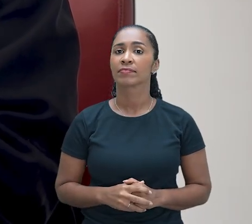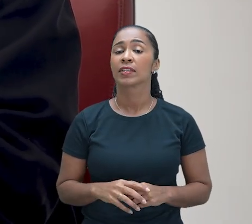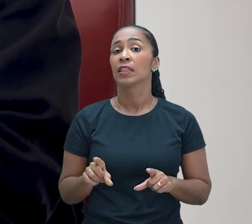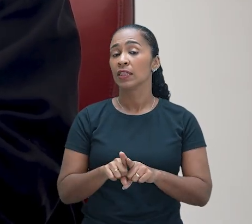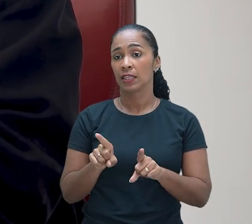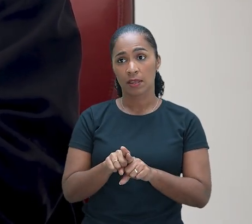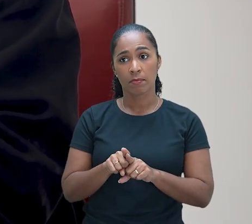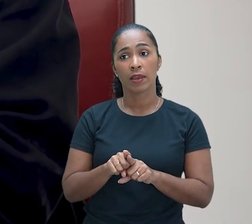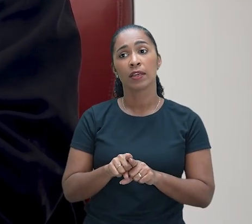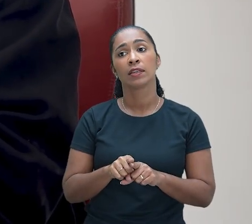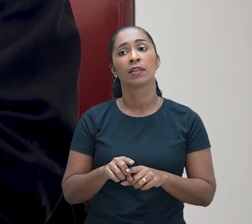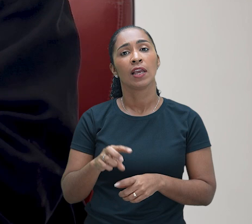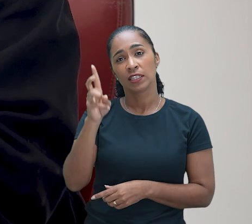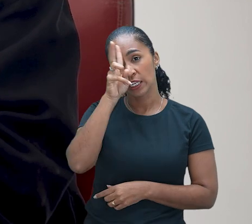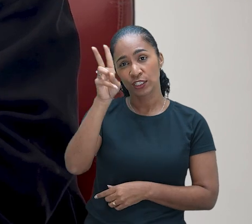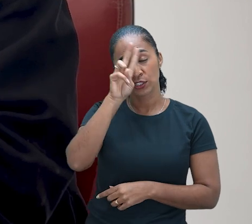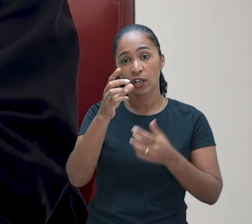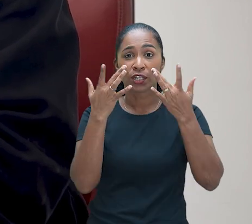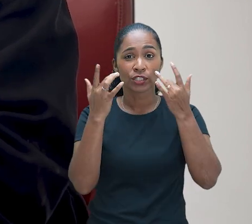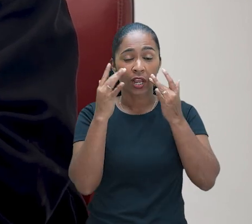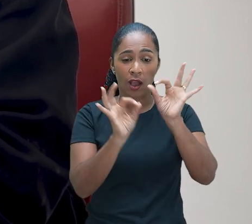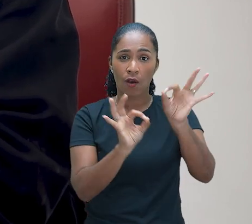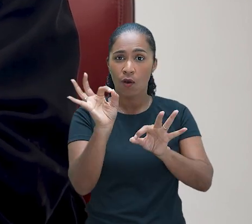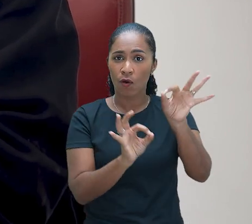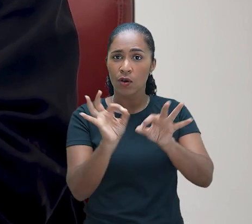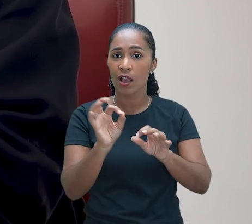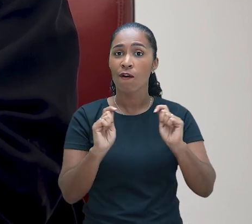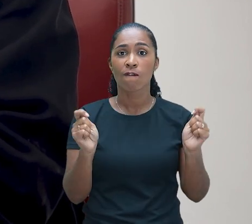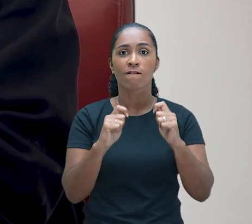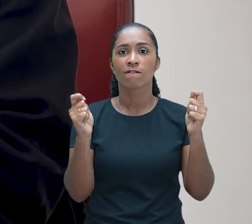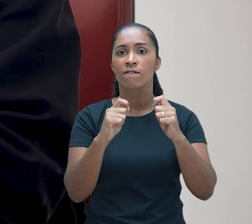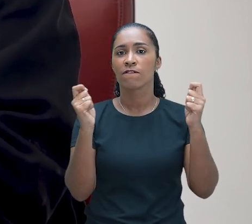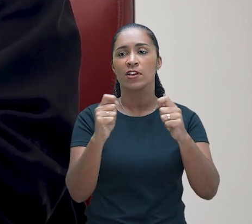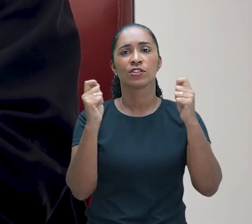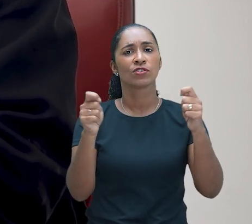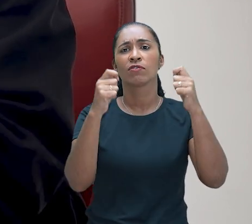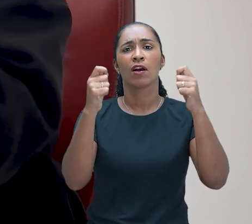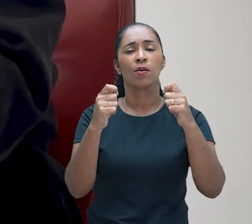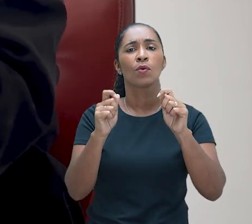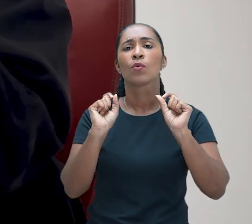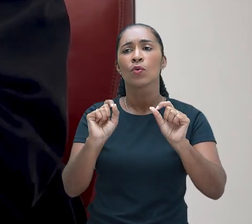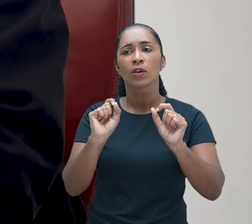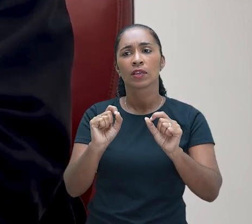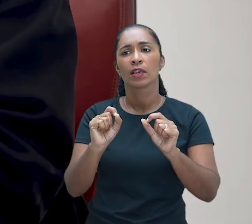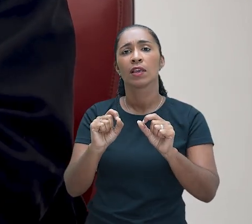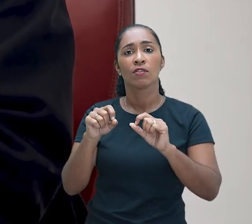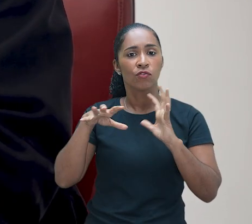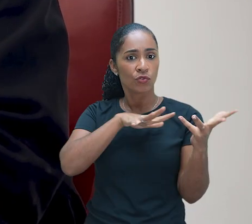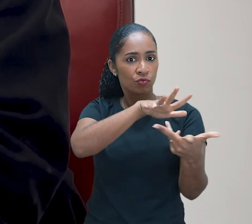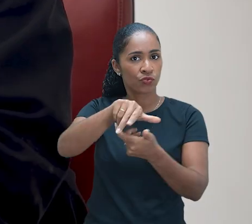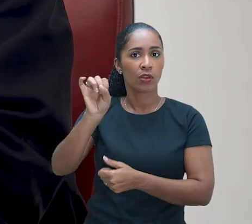Também em março ainda, a SP Escola de Teatro organizou um festival, Quarentena Festival, que foi um